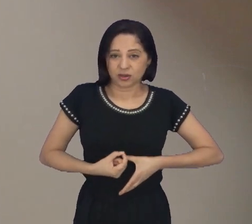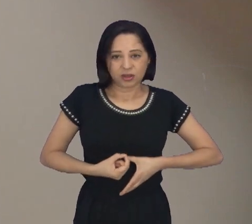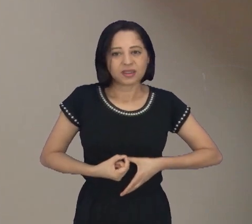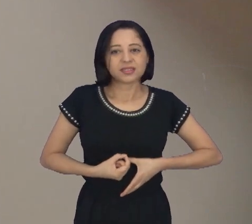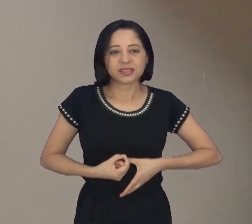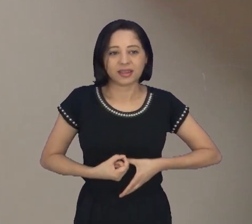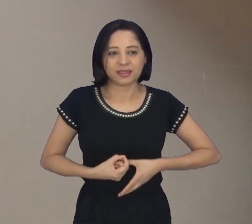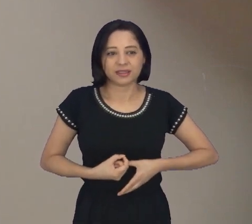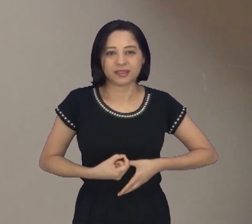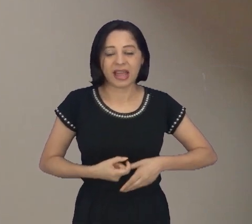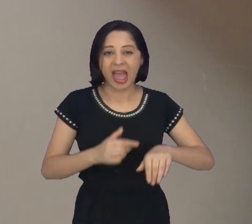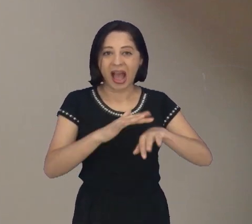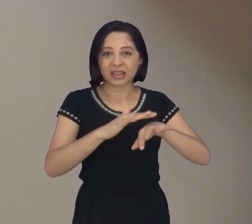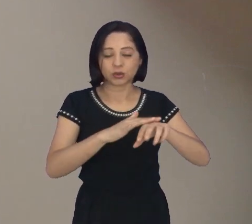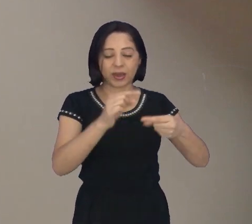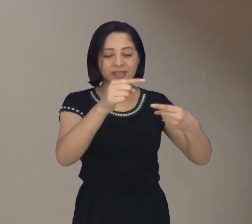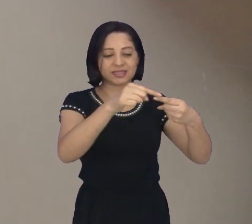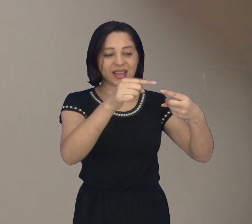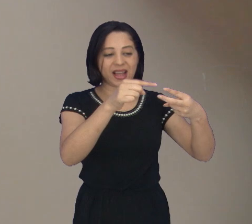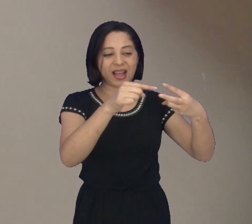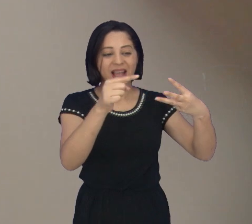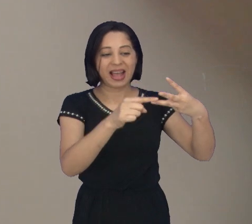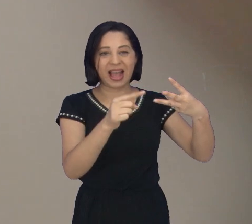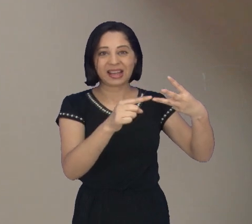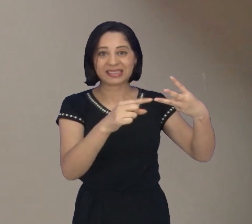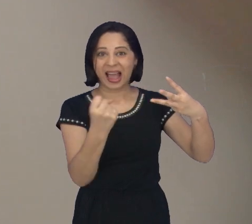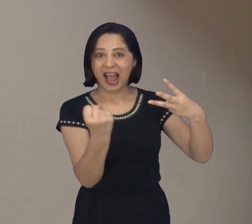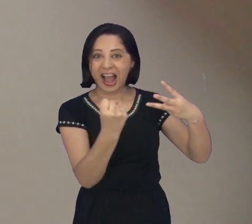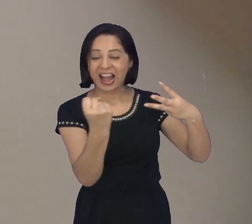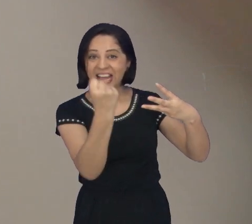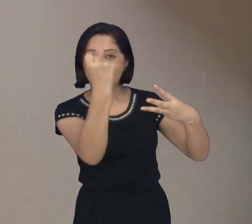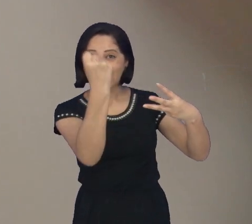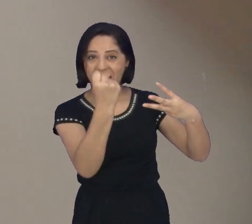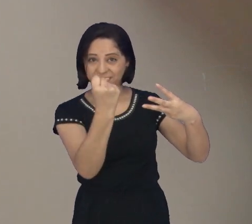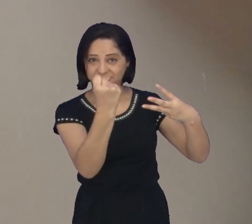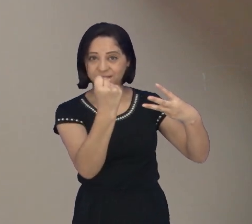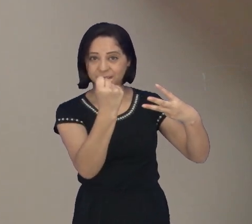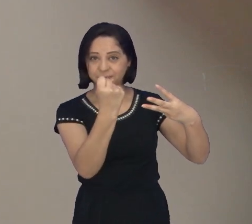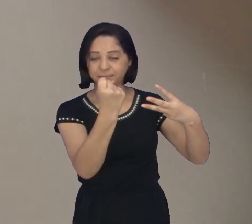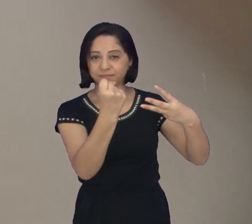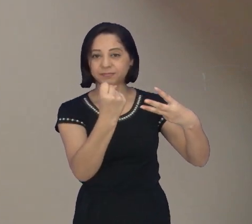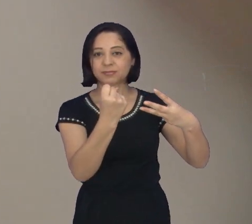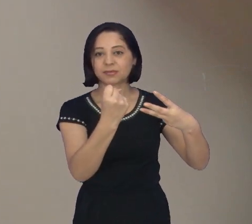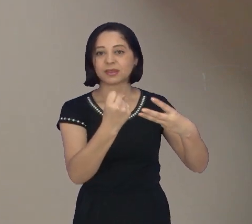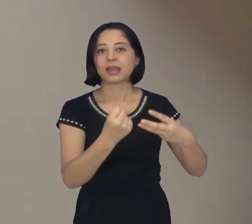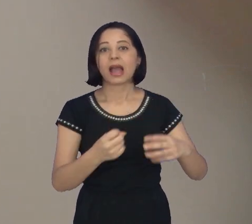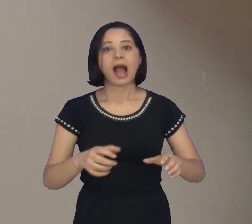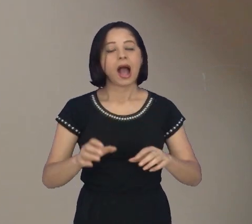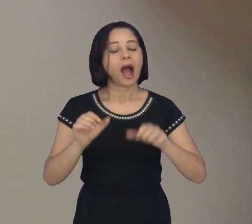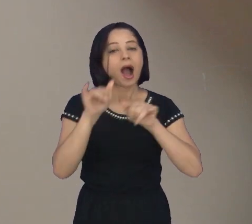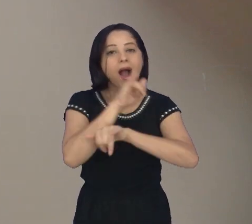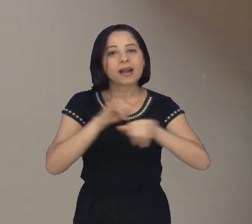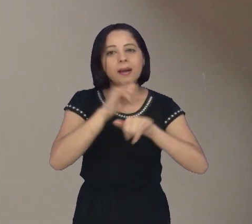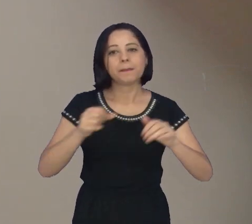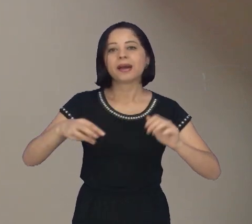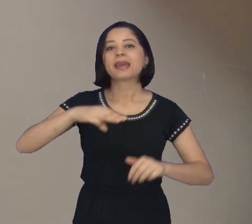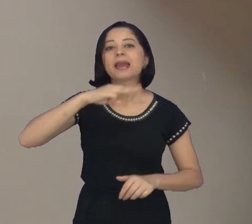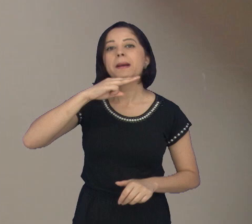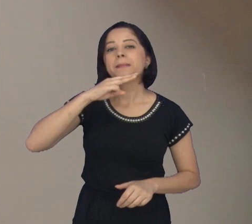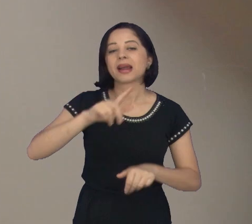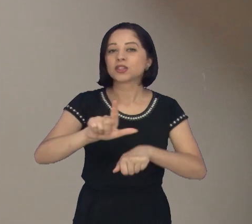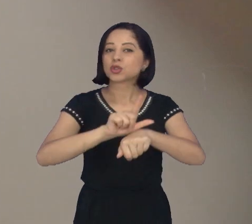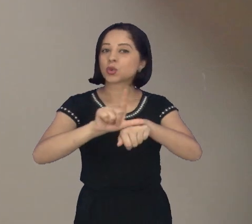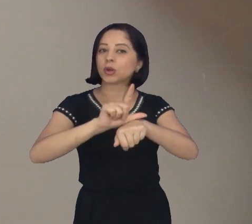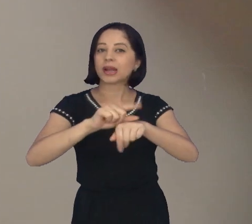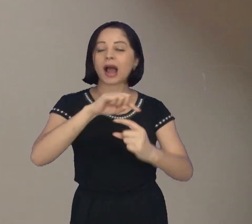o terceiro tipo de câncer mais incidente entre as mulheres. A campanha Março Lilás também busca